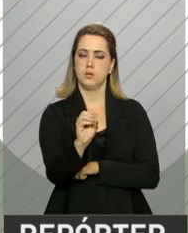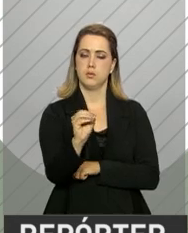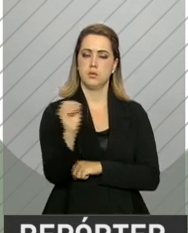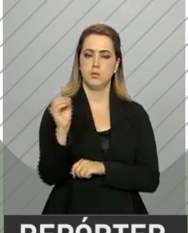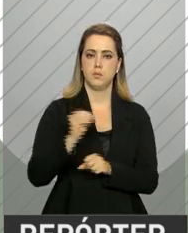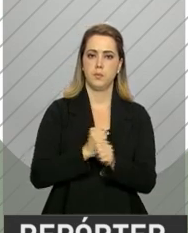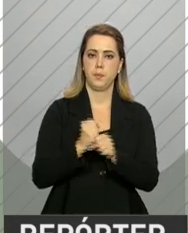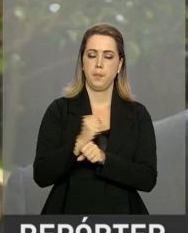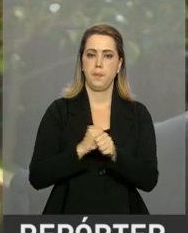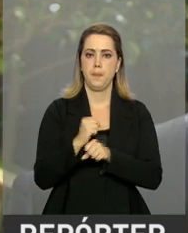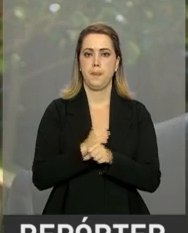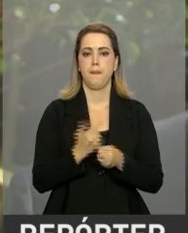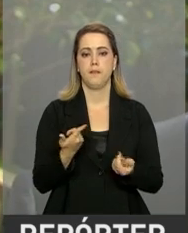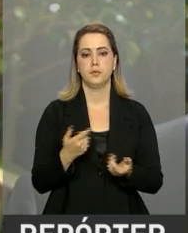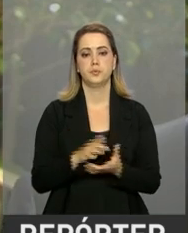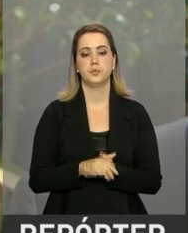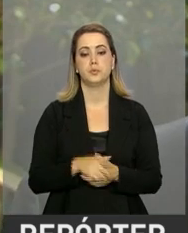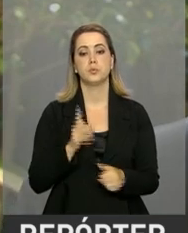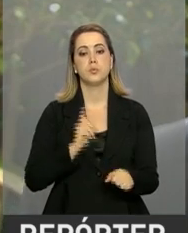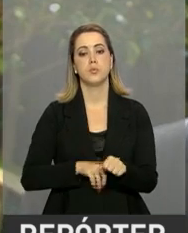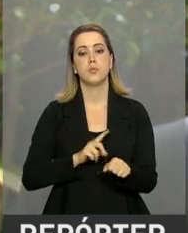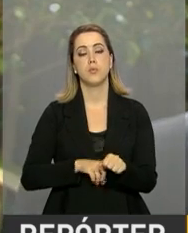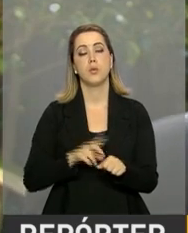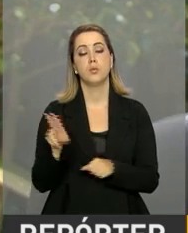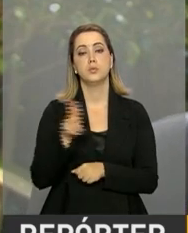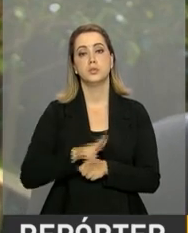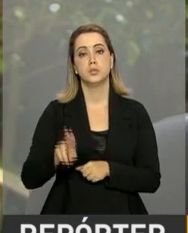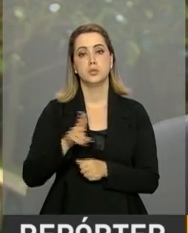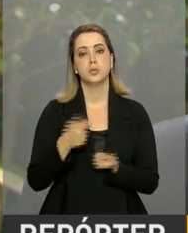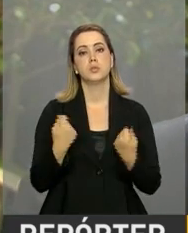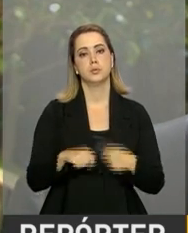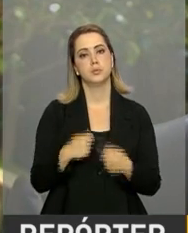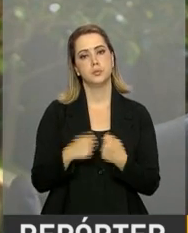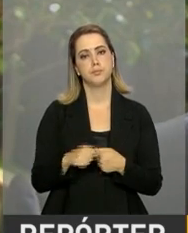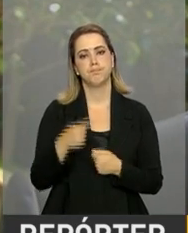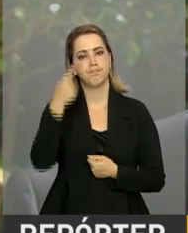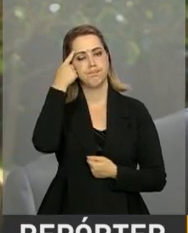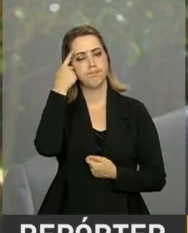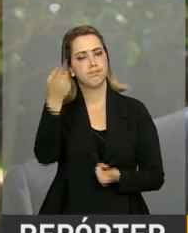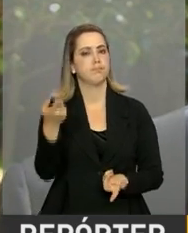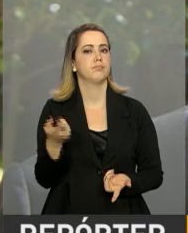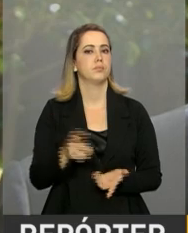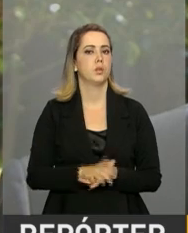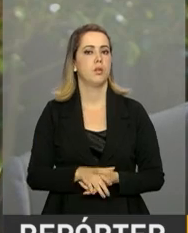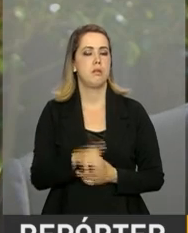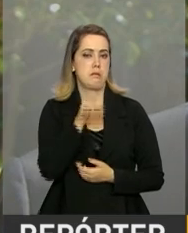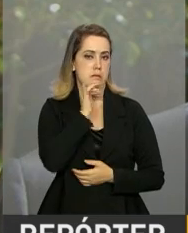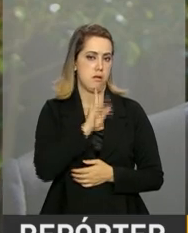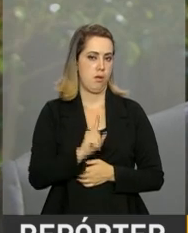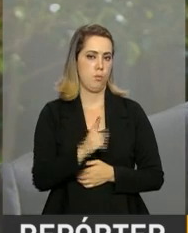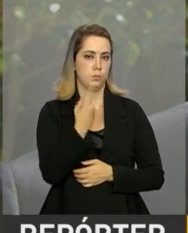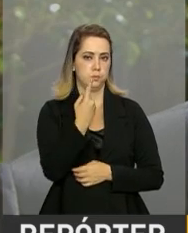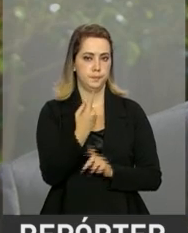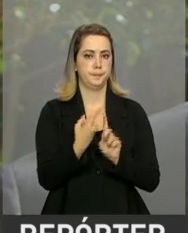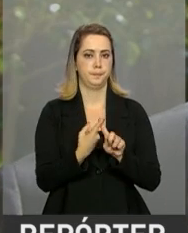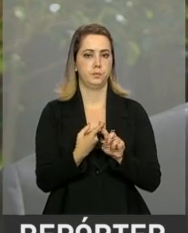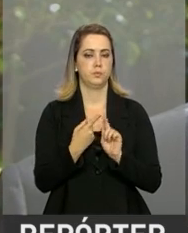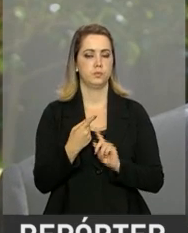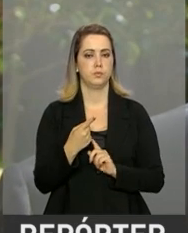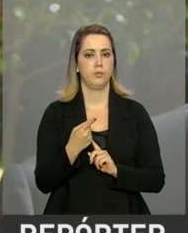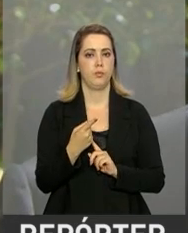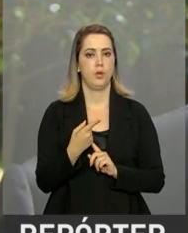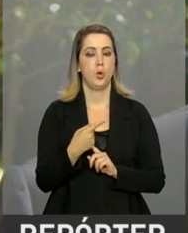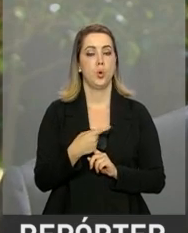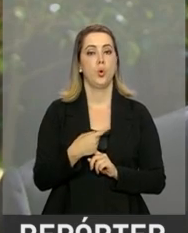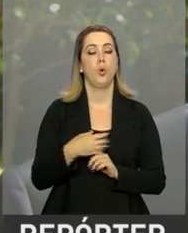mesmo período no momento de utilizar esse equipamentos tem sempre uma forma mais inteligente então por exemplo um exemplo que a gente sempre dá é a